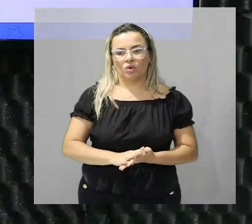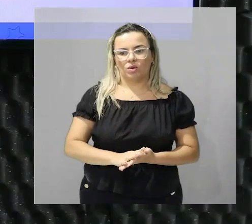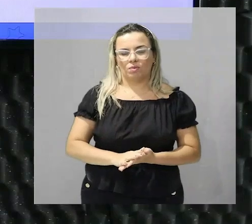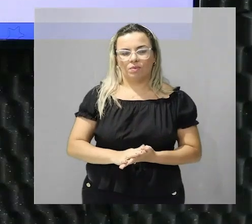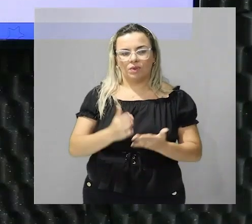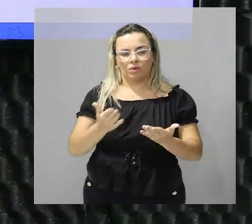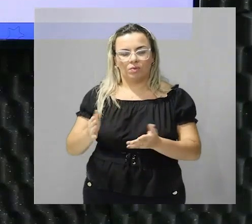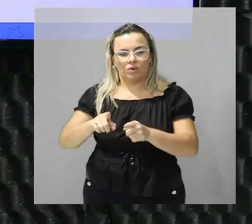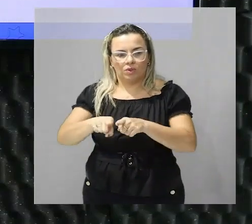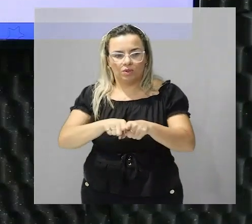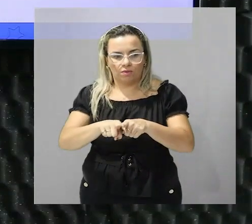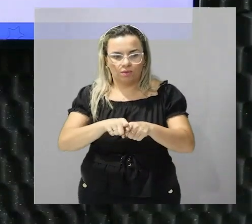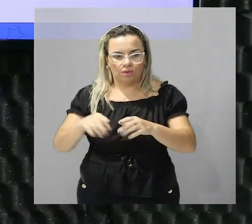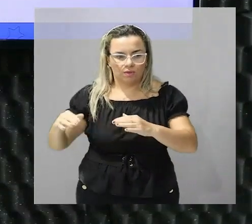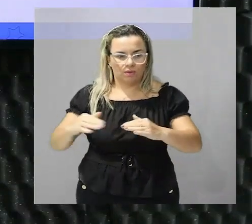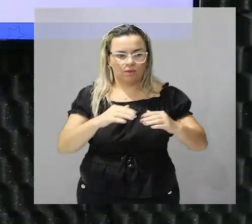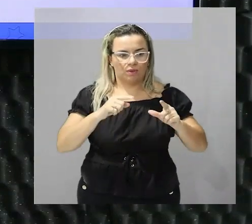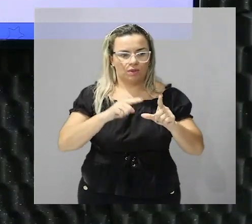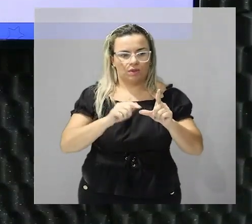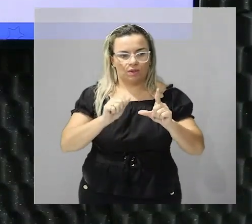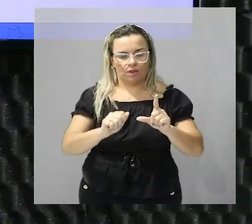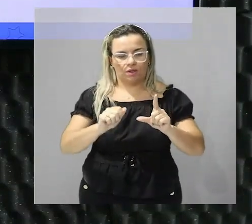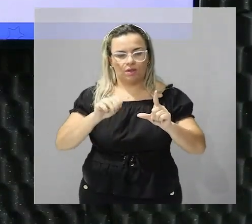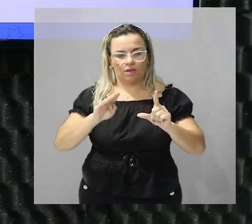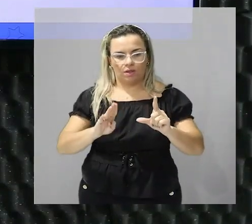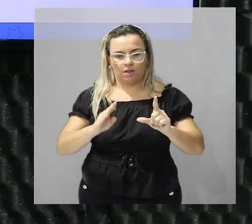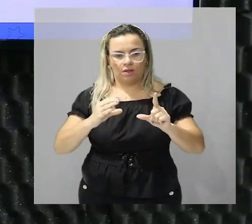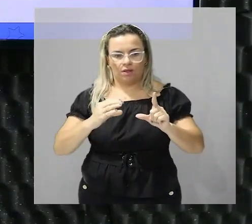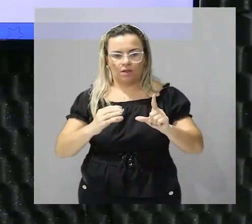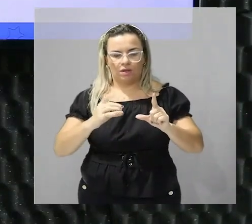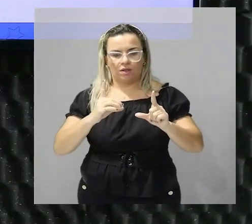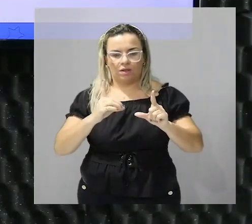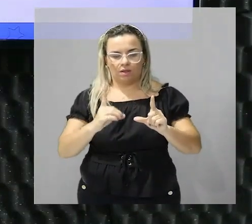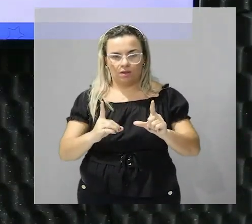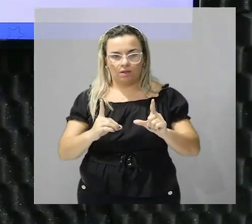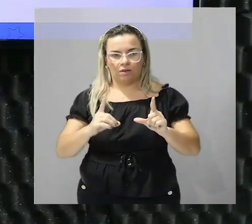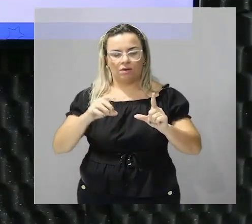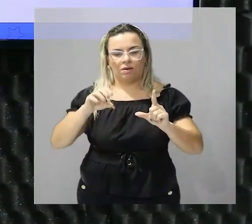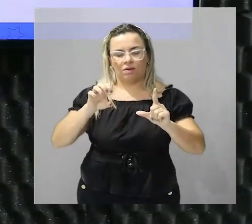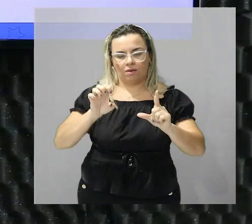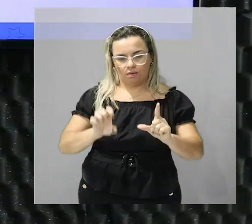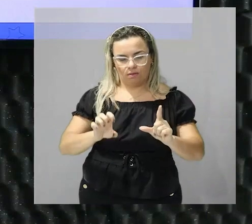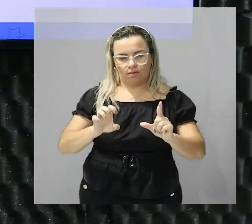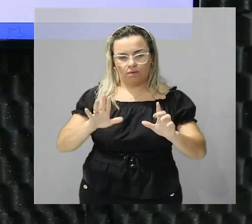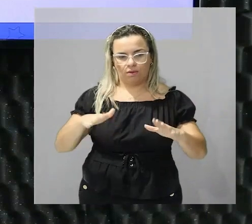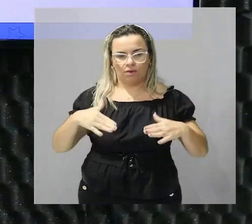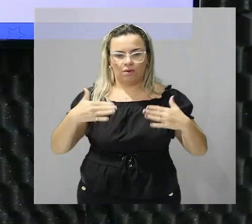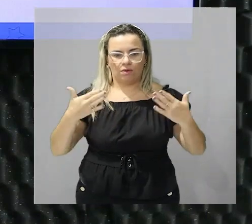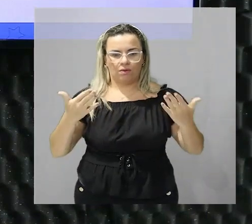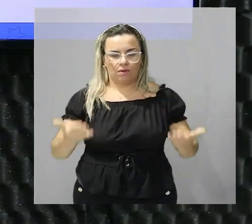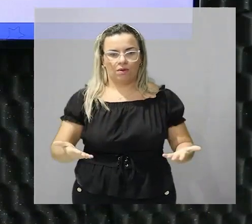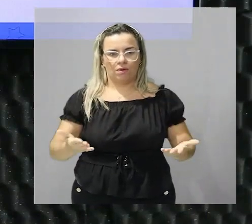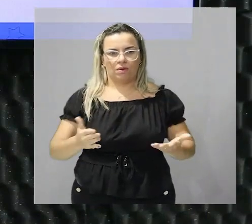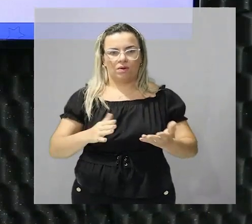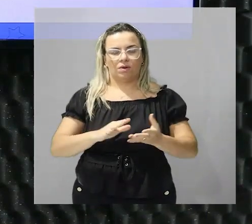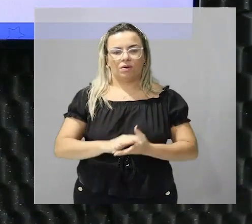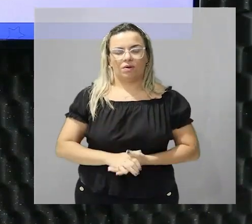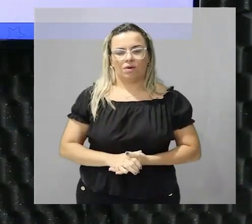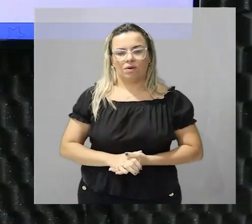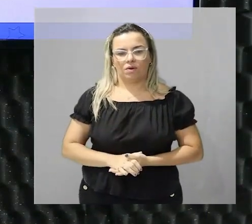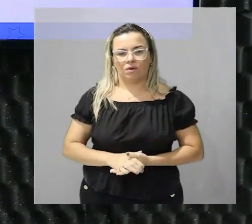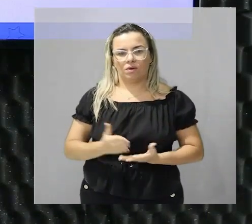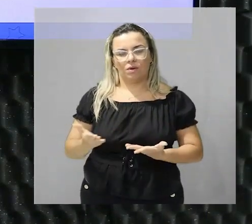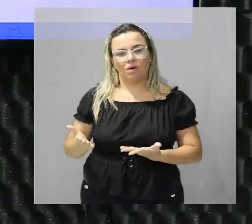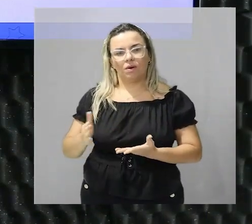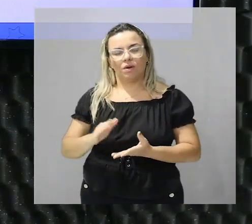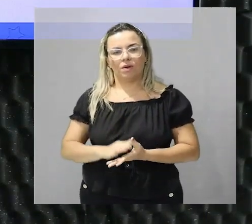amarelo e amarelo, na letra D, preto e preto e, por fim, na letra E, verde e verde. Então,